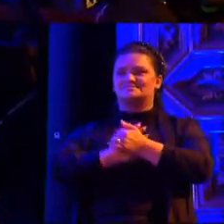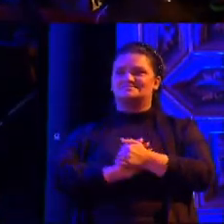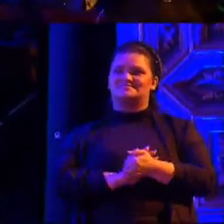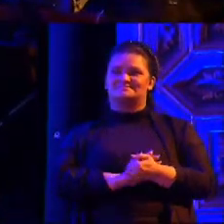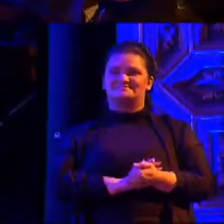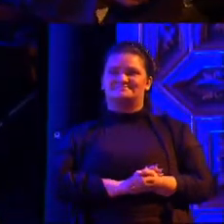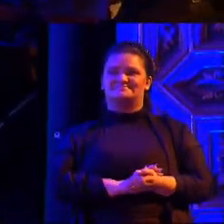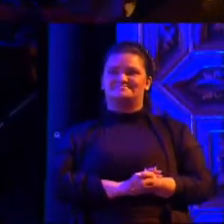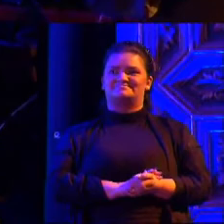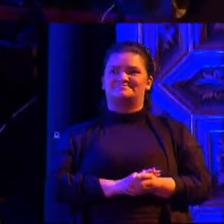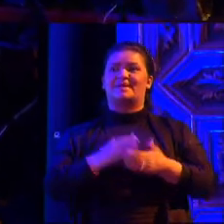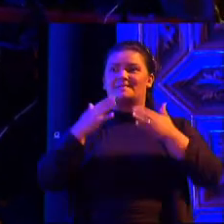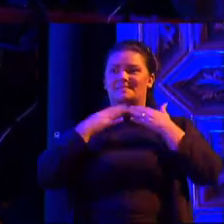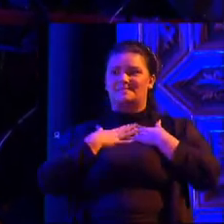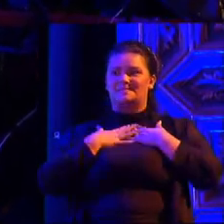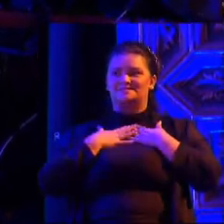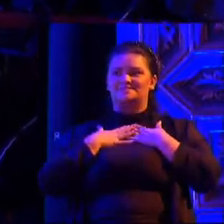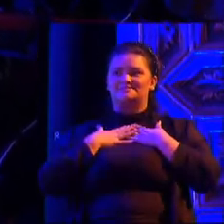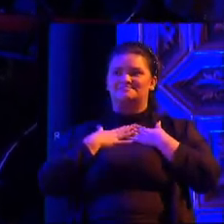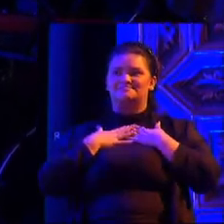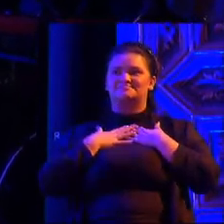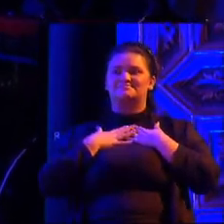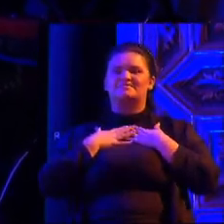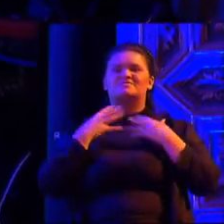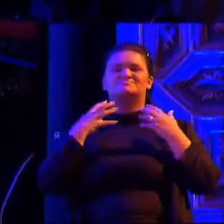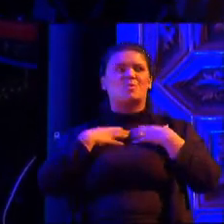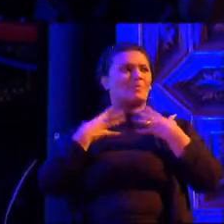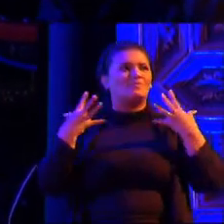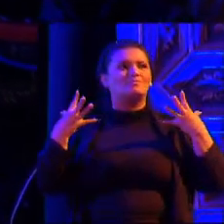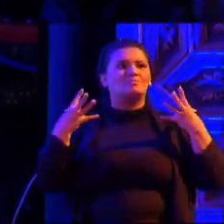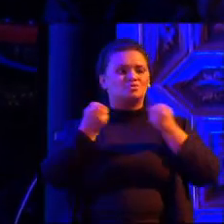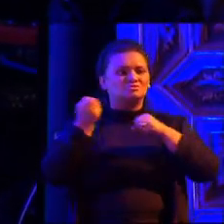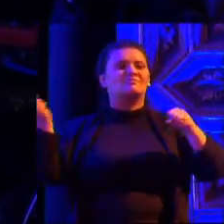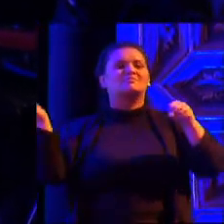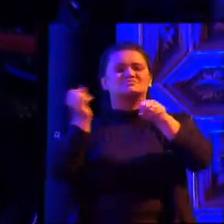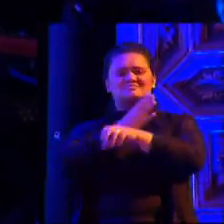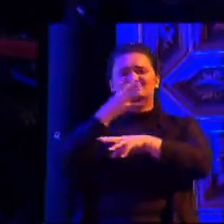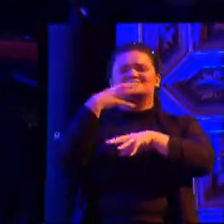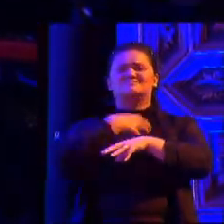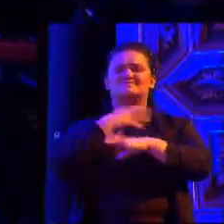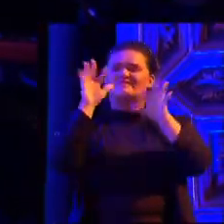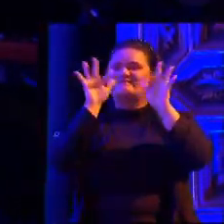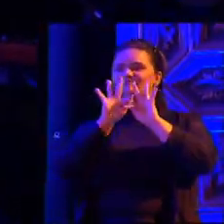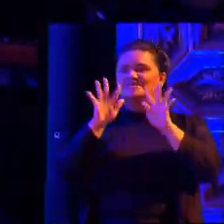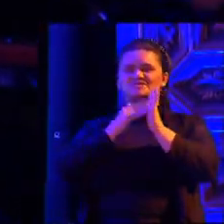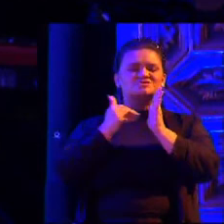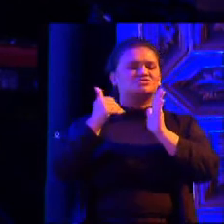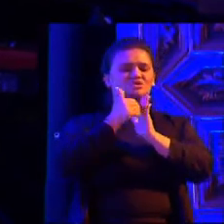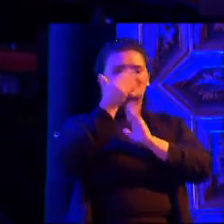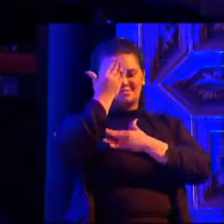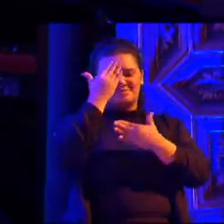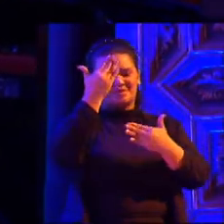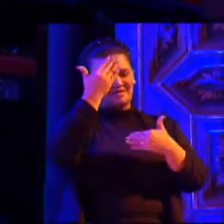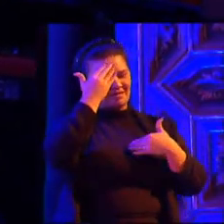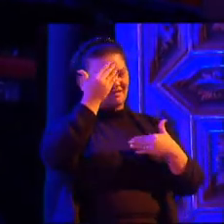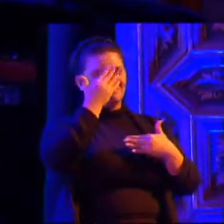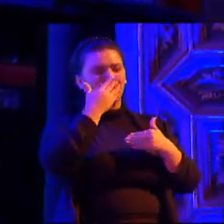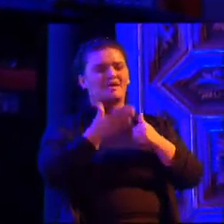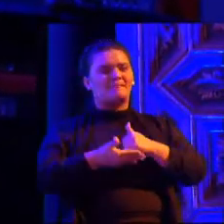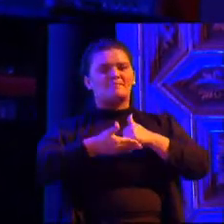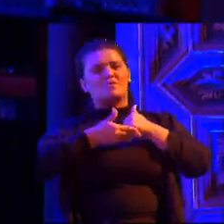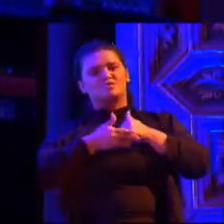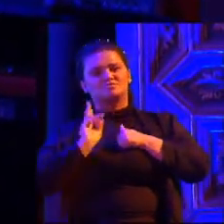É, para mim, eu estou muito emocionado, estou feliz. Agradeço desde já a todos que me apoiam, que me